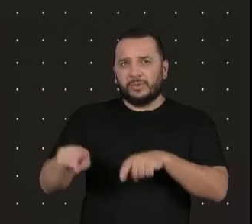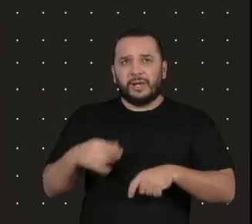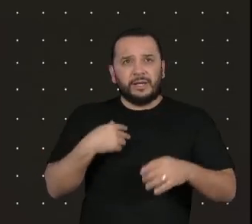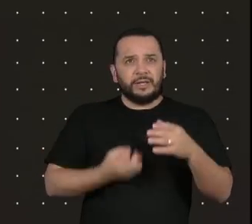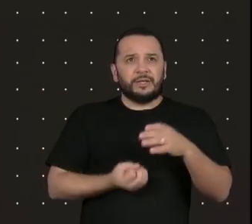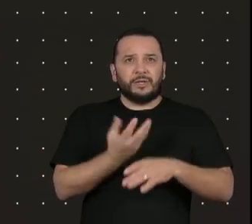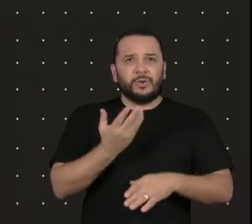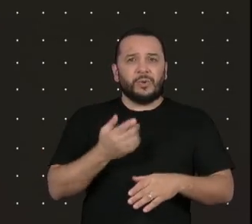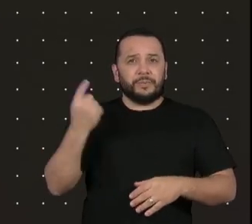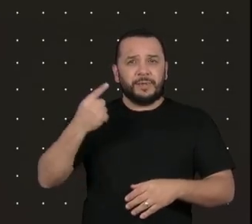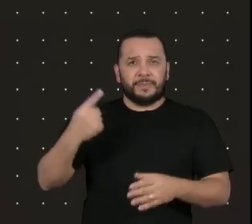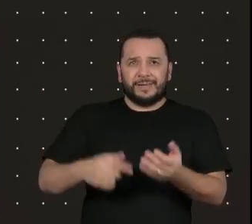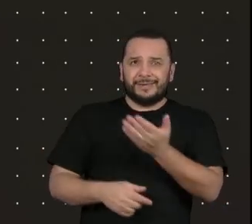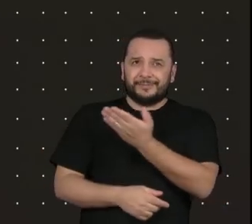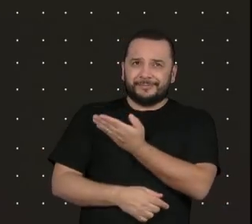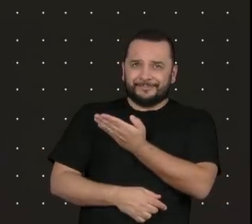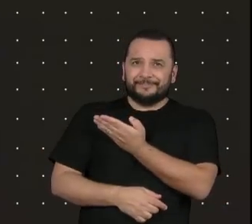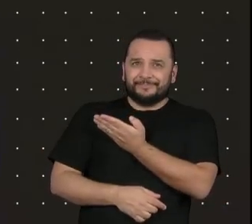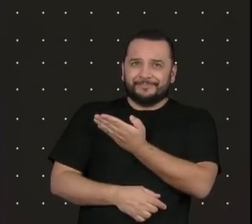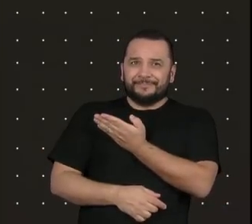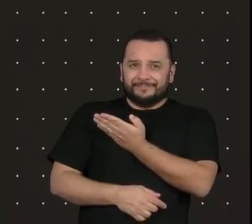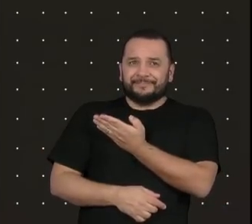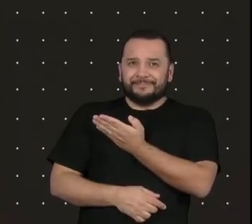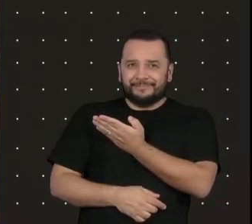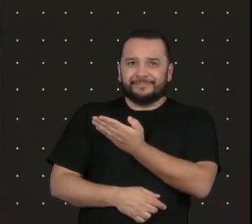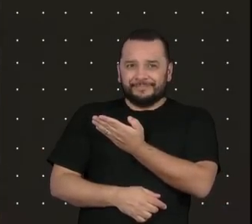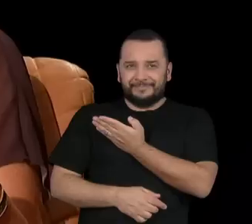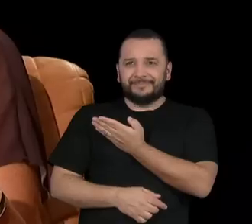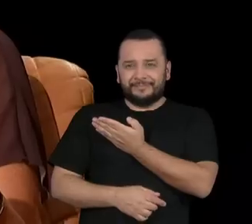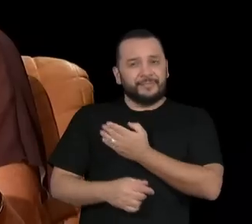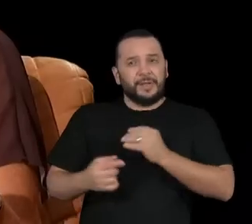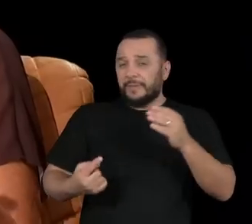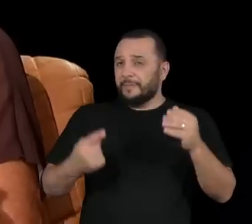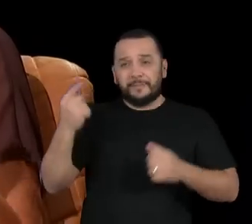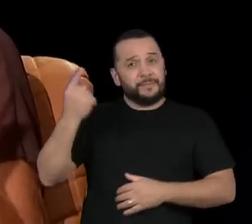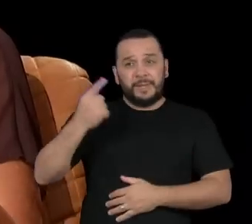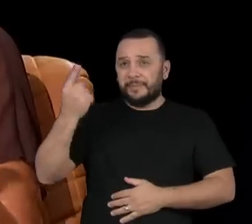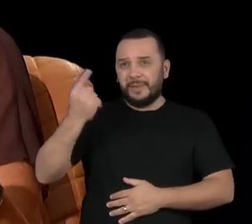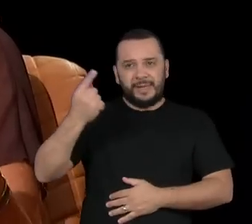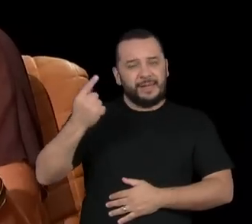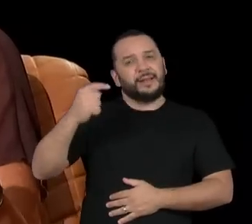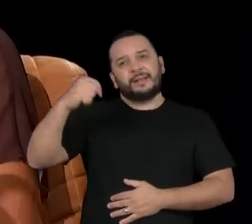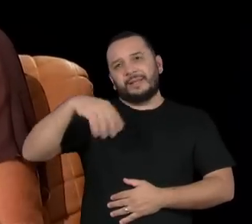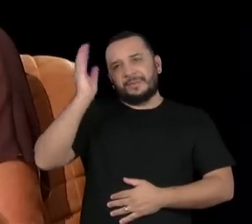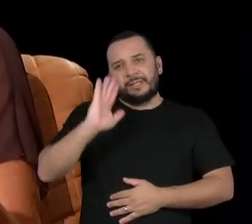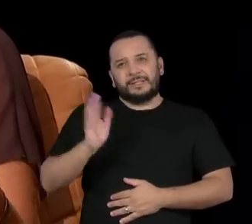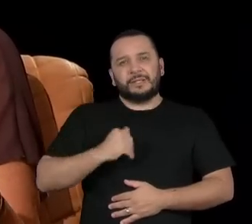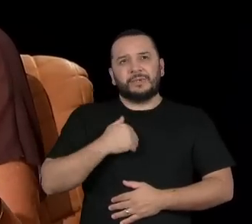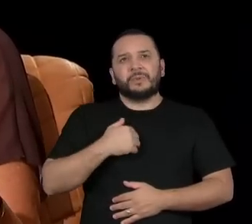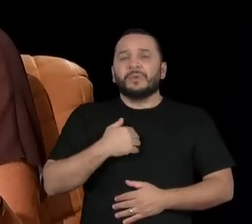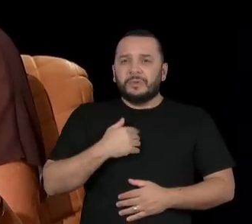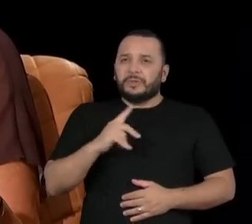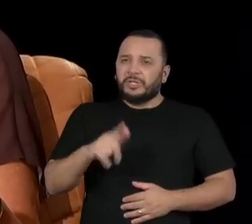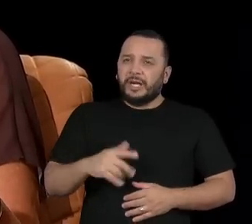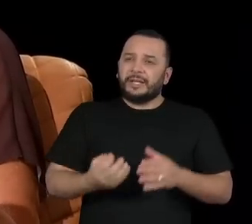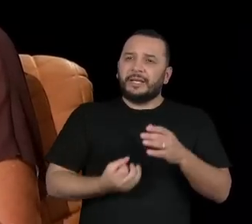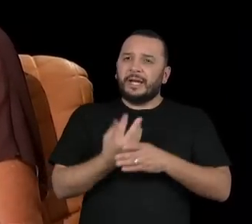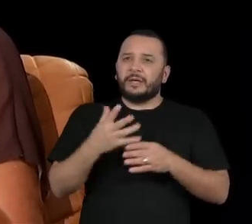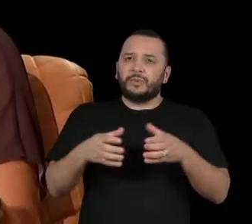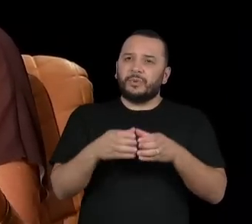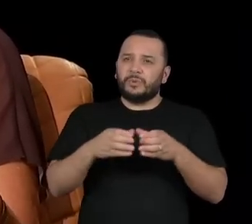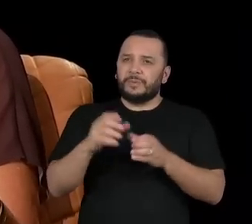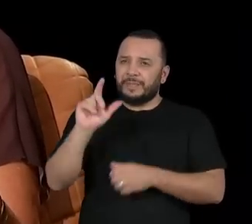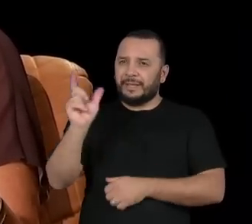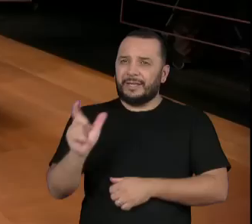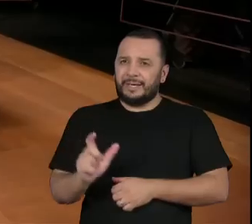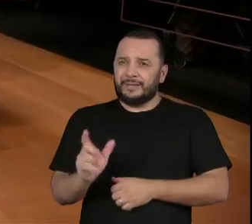a Vinícola Garibaldi, de Garibaldi, a cidade, que foi fundada por esses italianos, meu